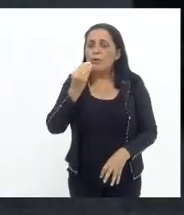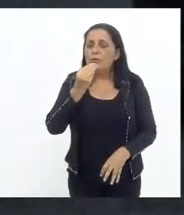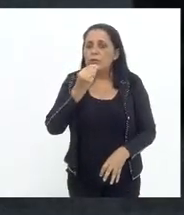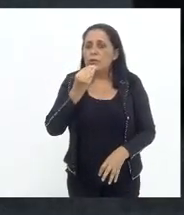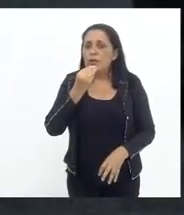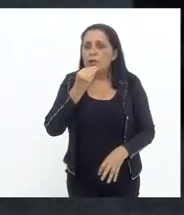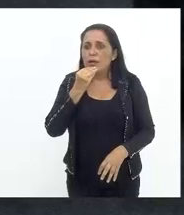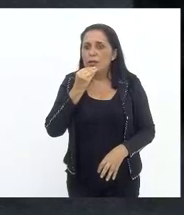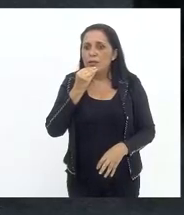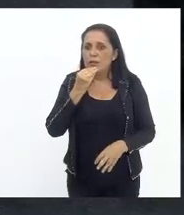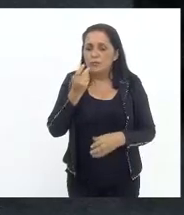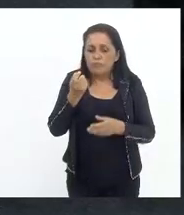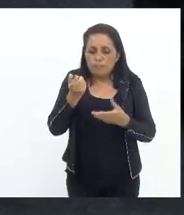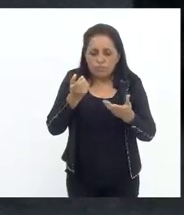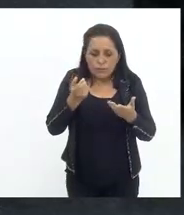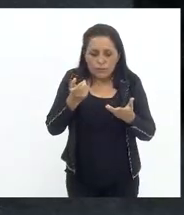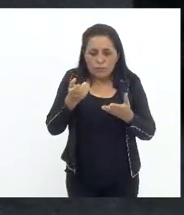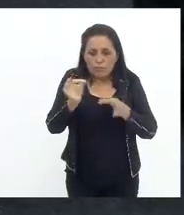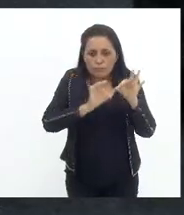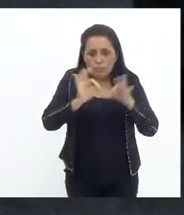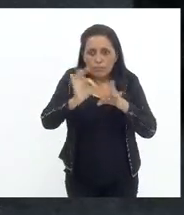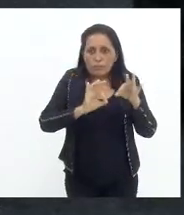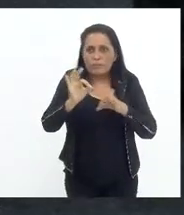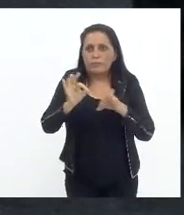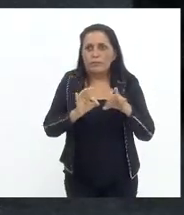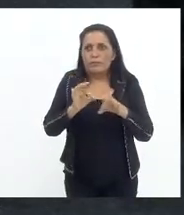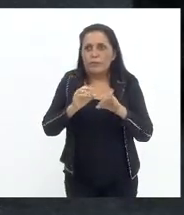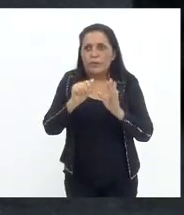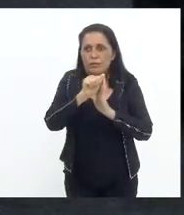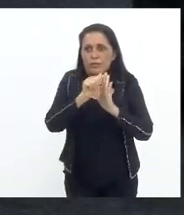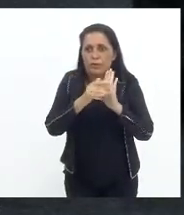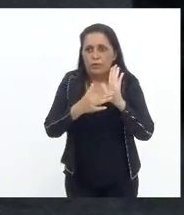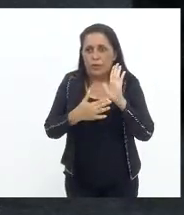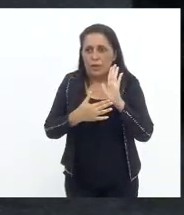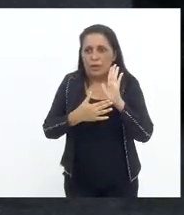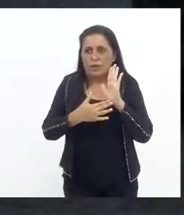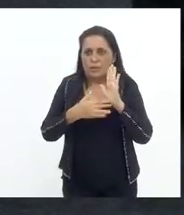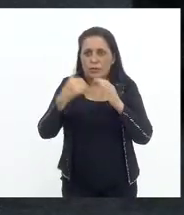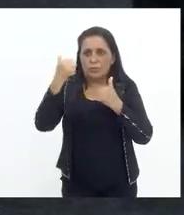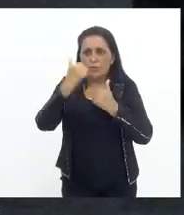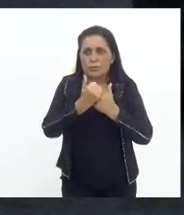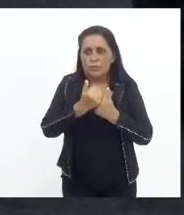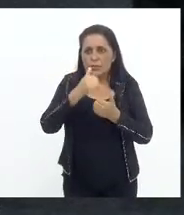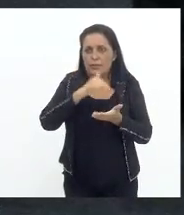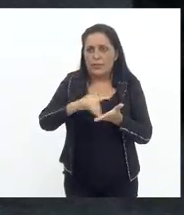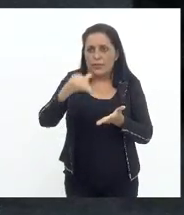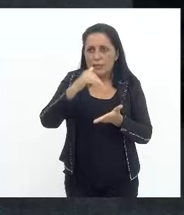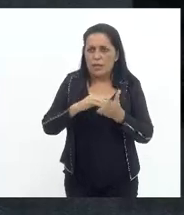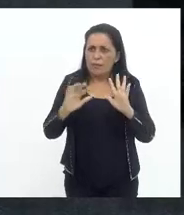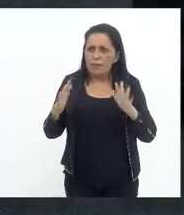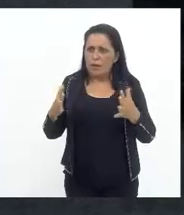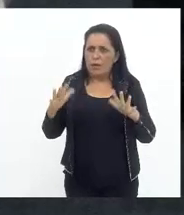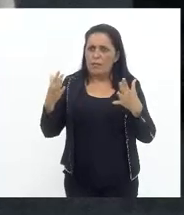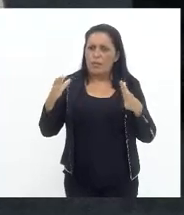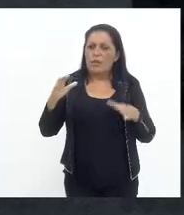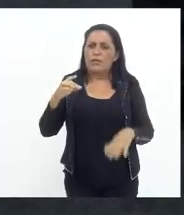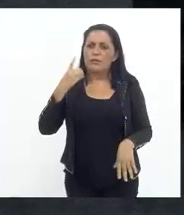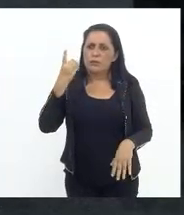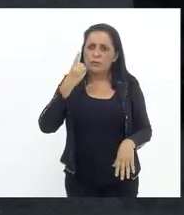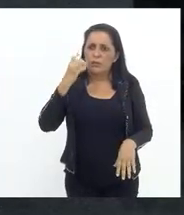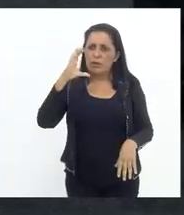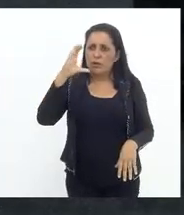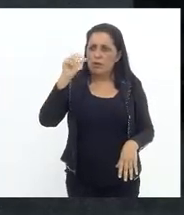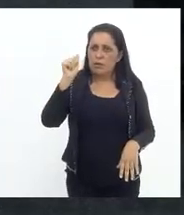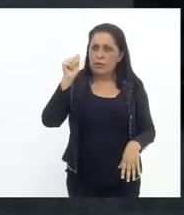nossa atividade com a então subsecretaria. Então, parabéns, deputado Carlos Mink, e o